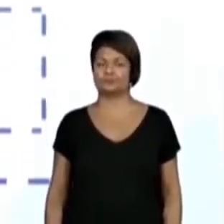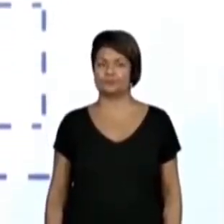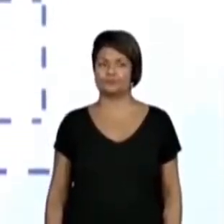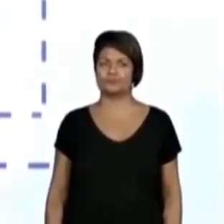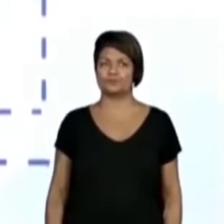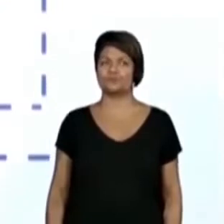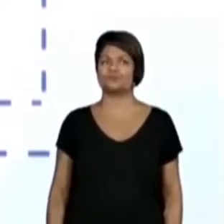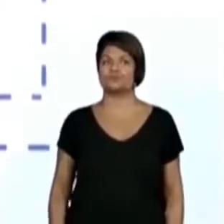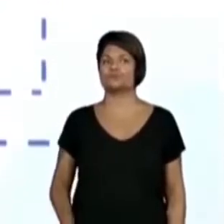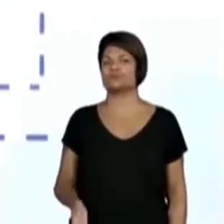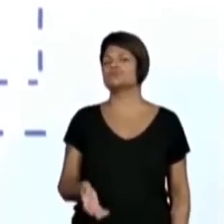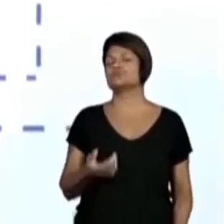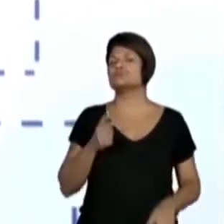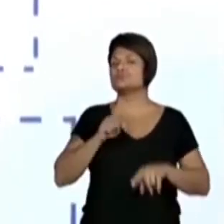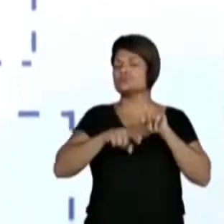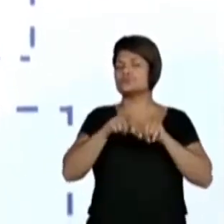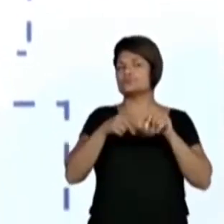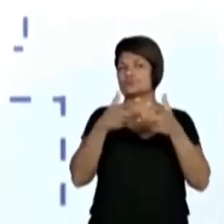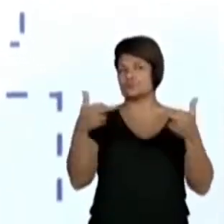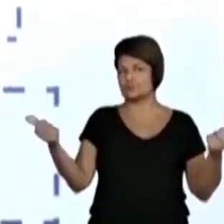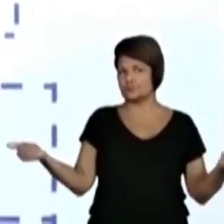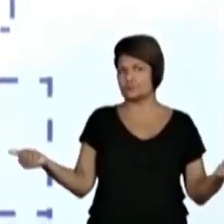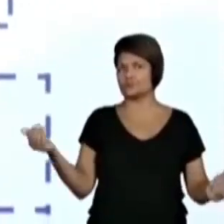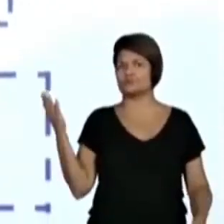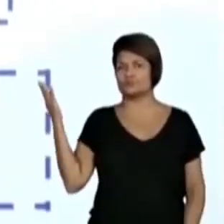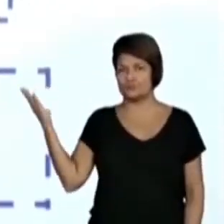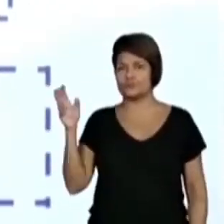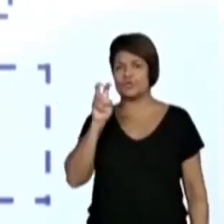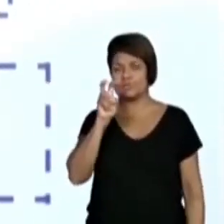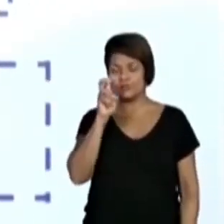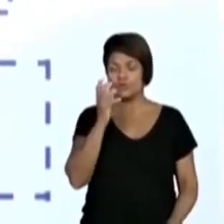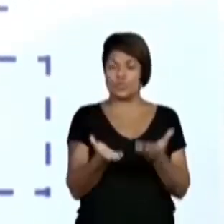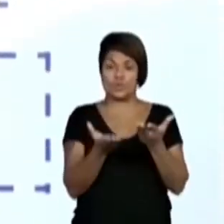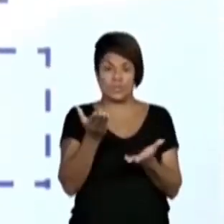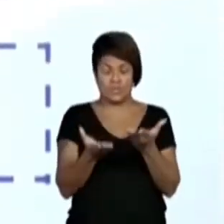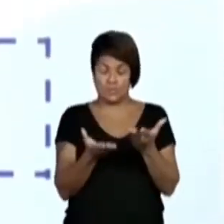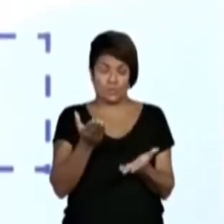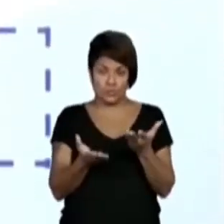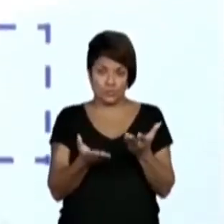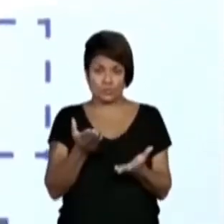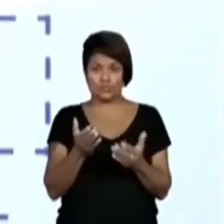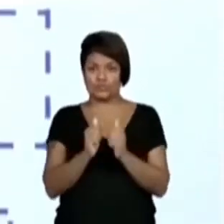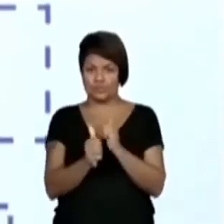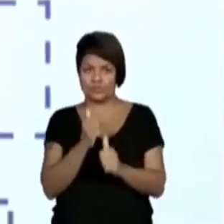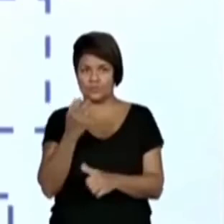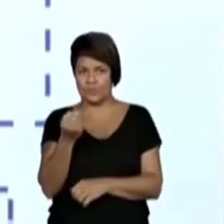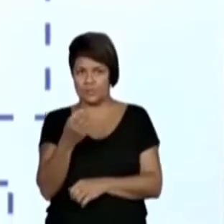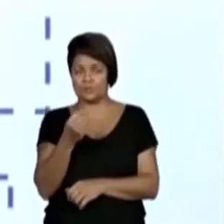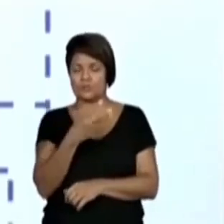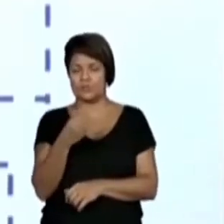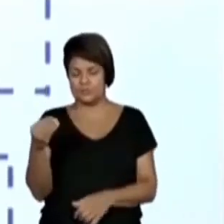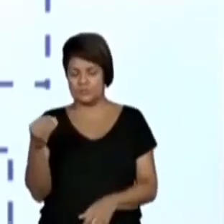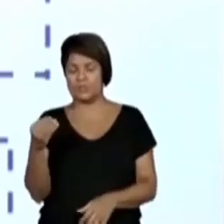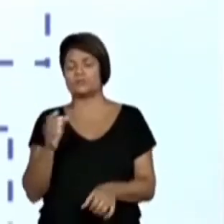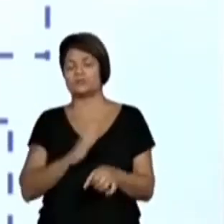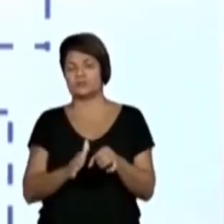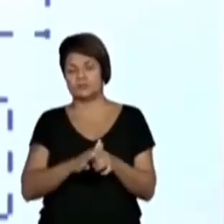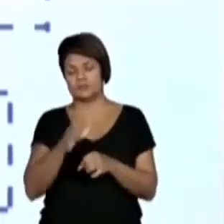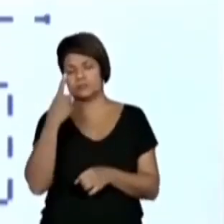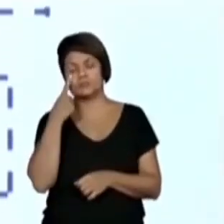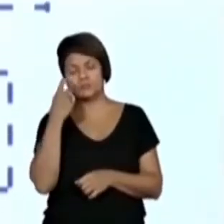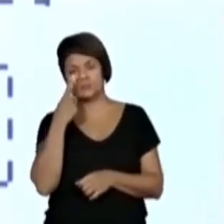e os ingredientes. 5 quilos de arroz branco, 300 gramas de cebola